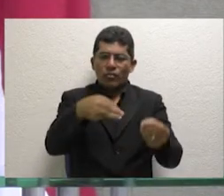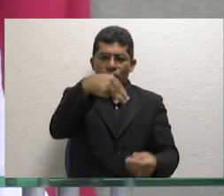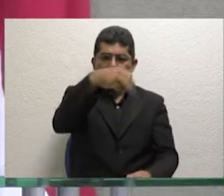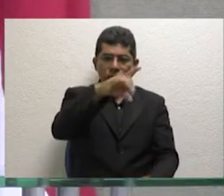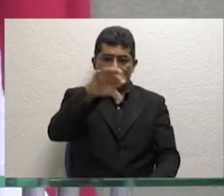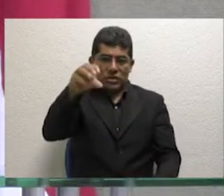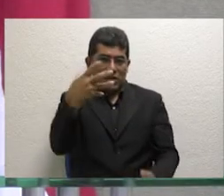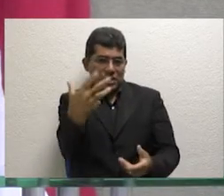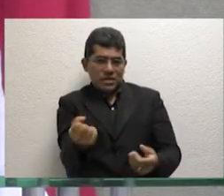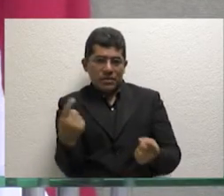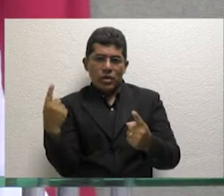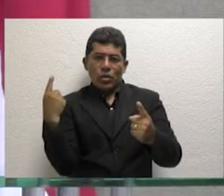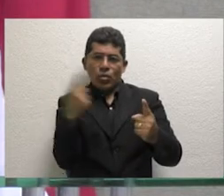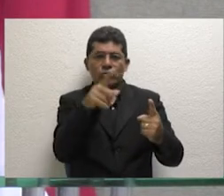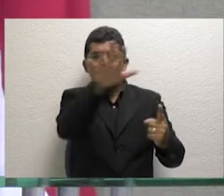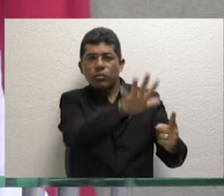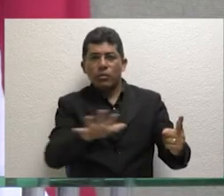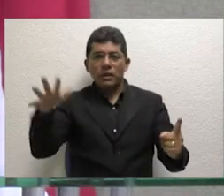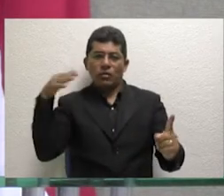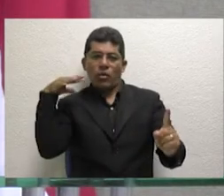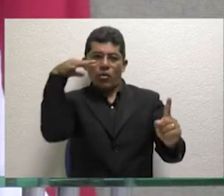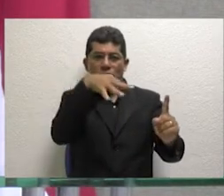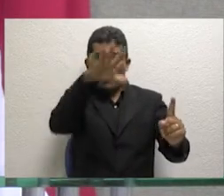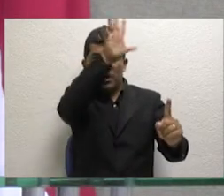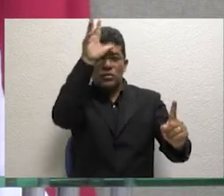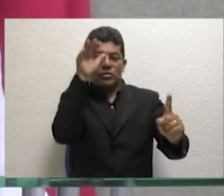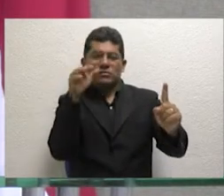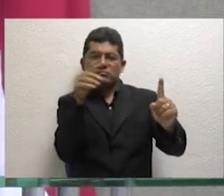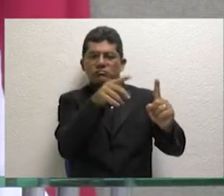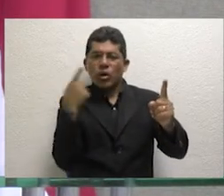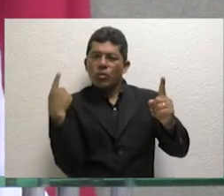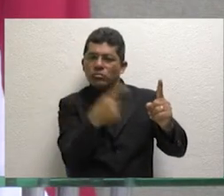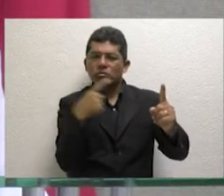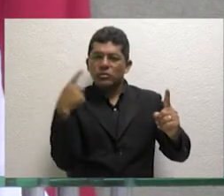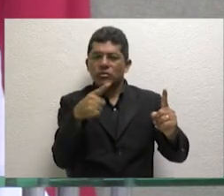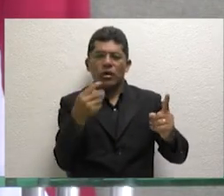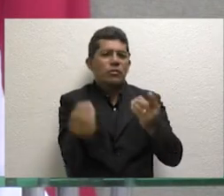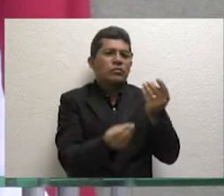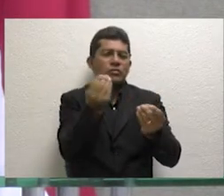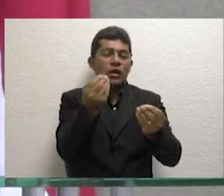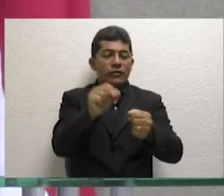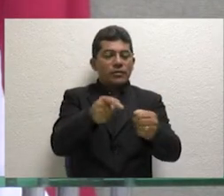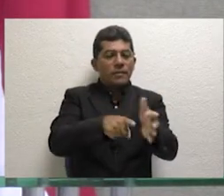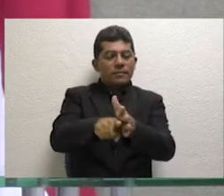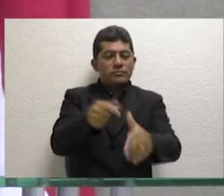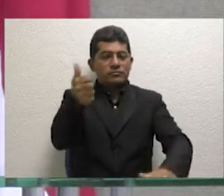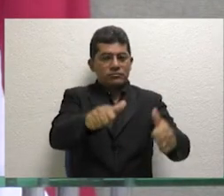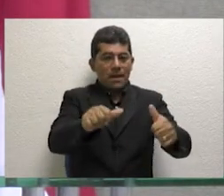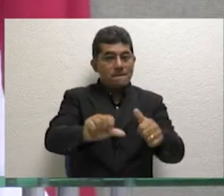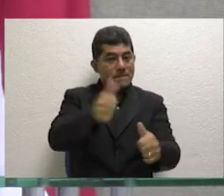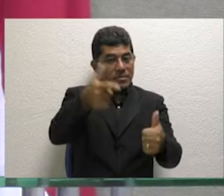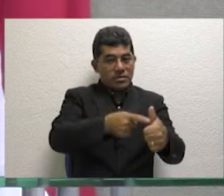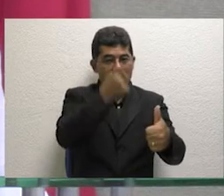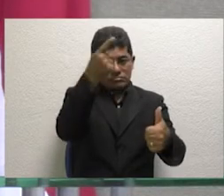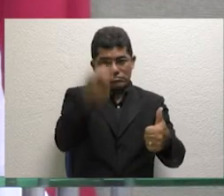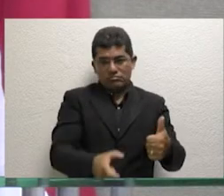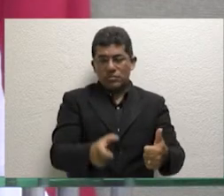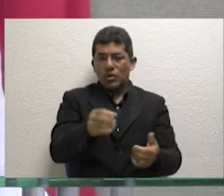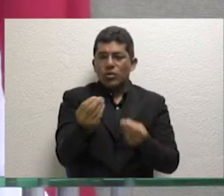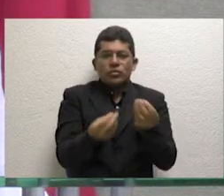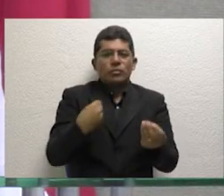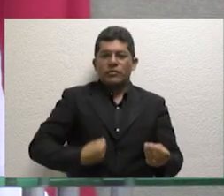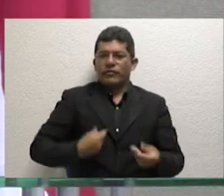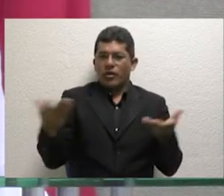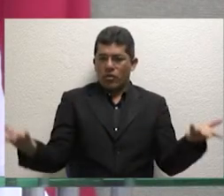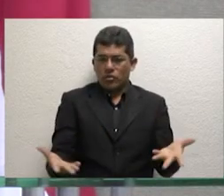recebe então o primeiro é o retrato atual da Zona Franca a